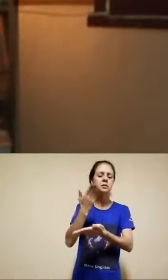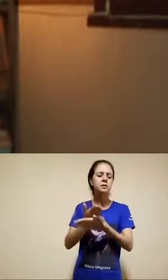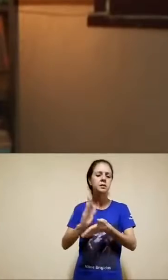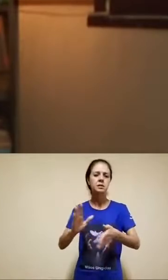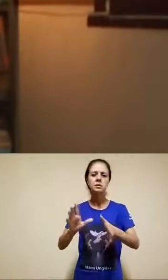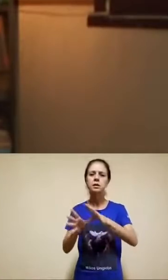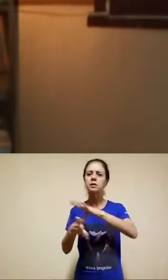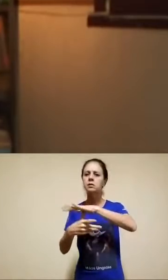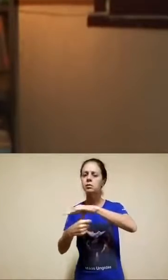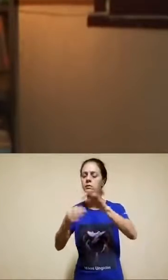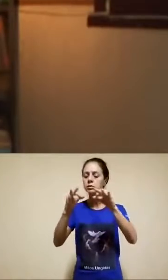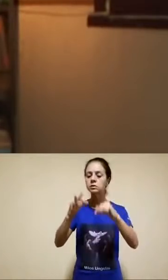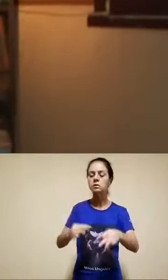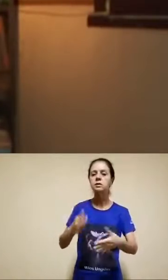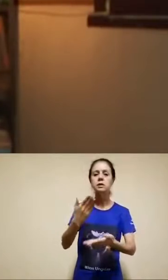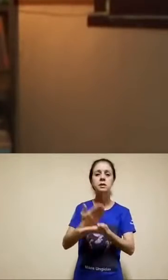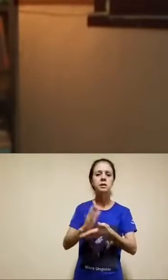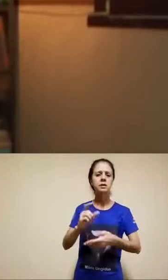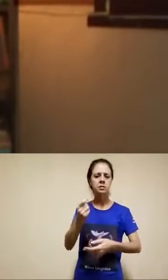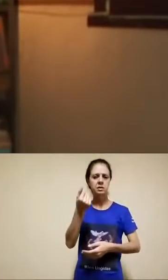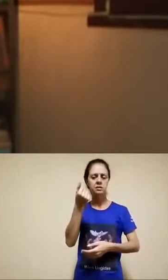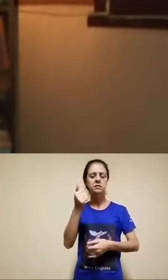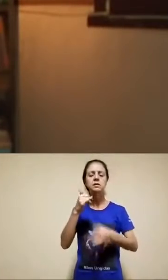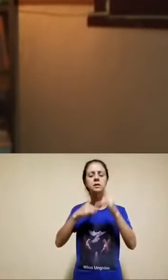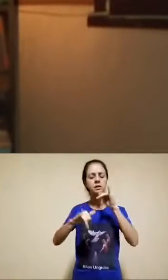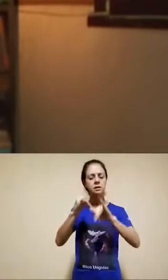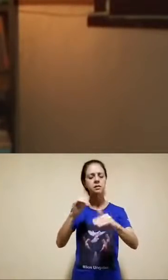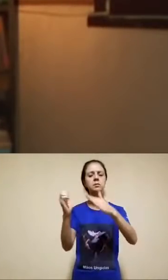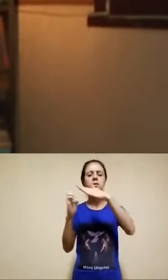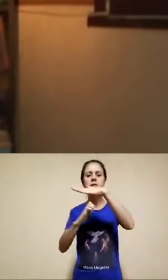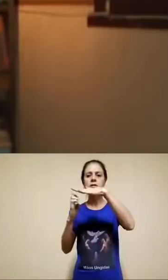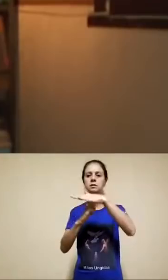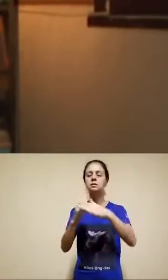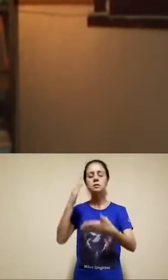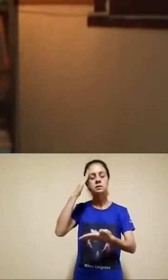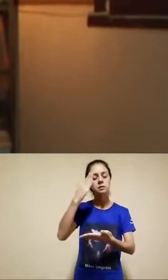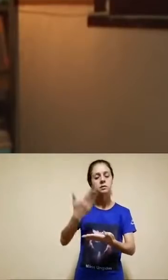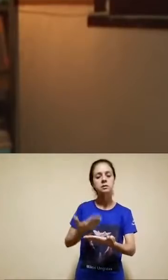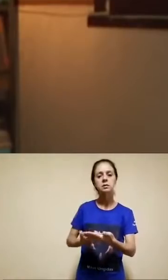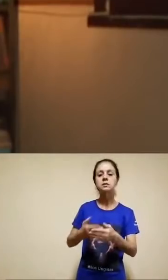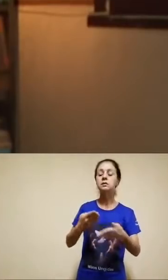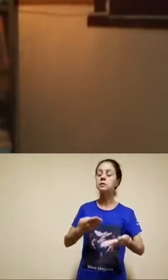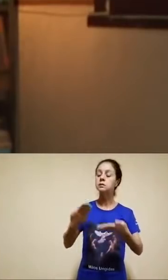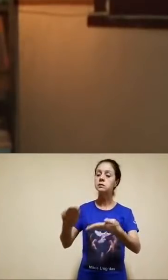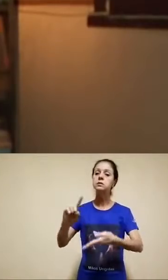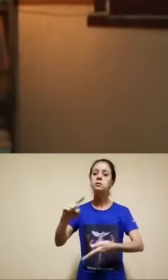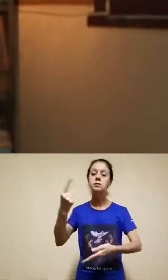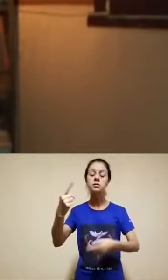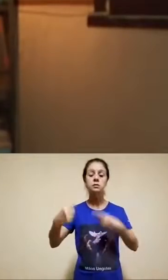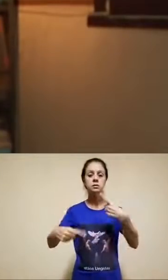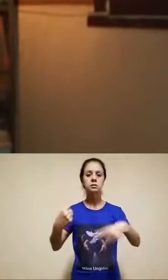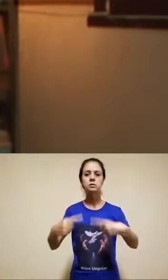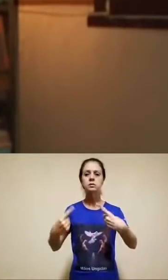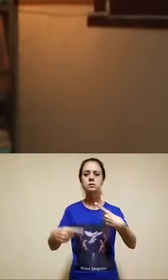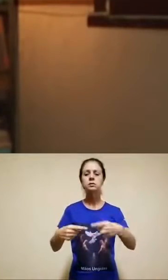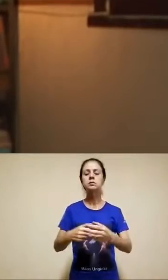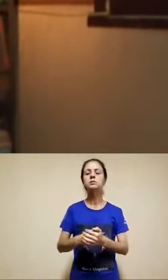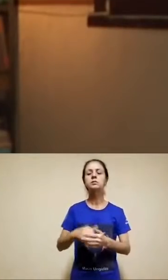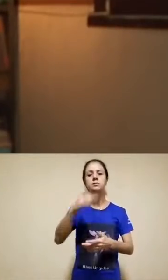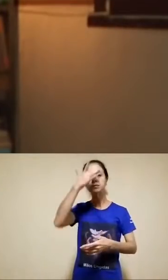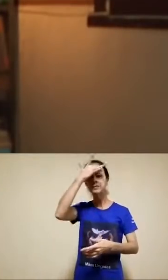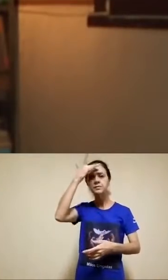o fim do financiamento de campanha por empresas. Então eu acho que na medida em que se apresente um tipo de política, em